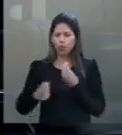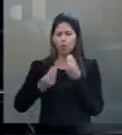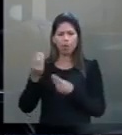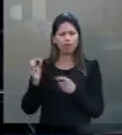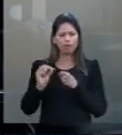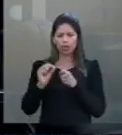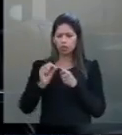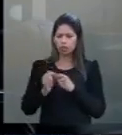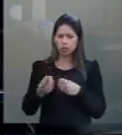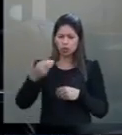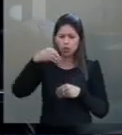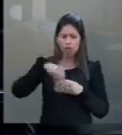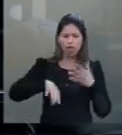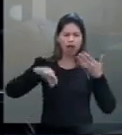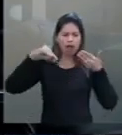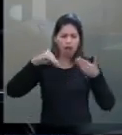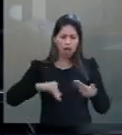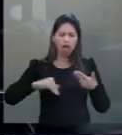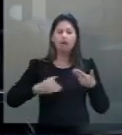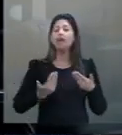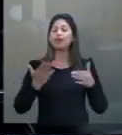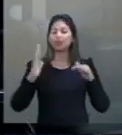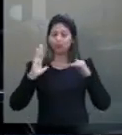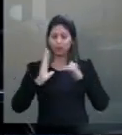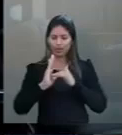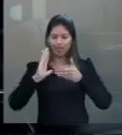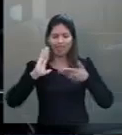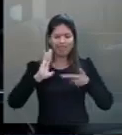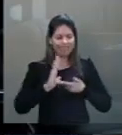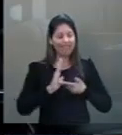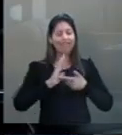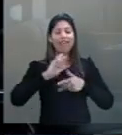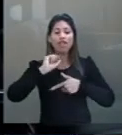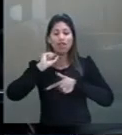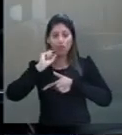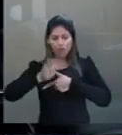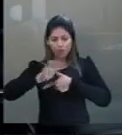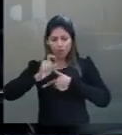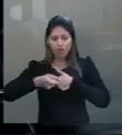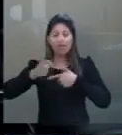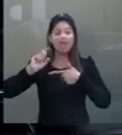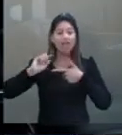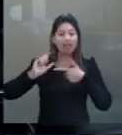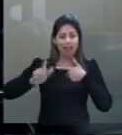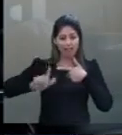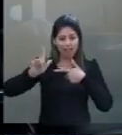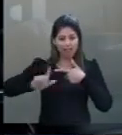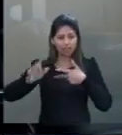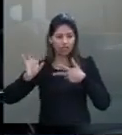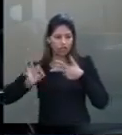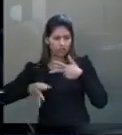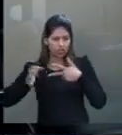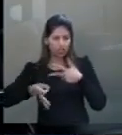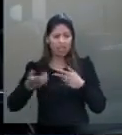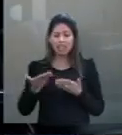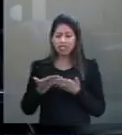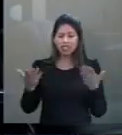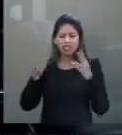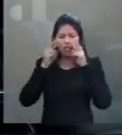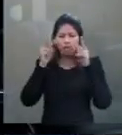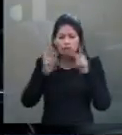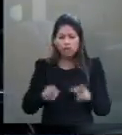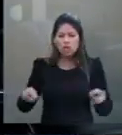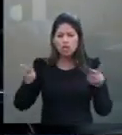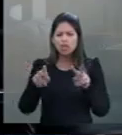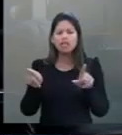no Congresso, no Judiciário e no Executivo. É só lembrar o número de senadores negros que vocês vão encontrar e o número de deputados